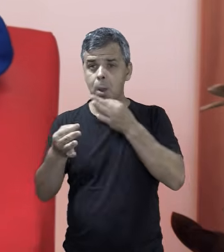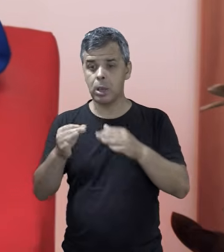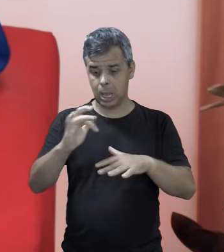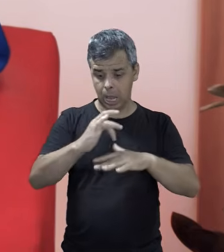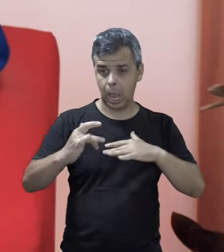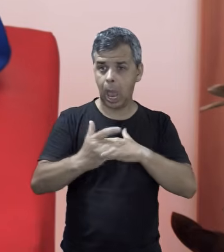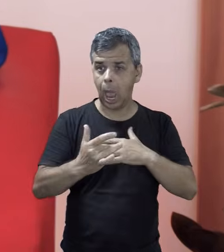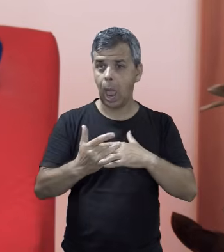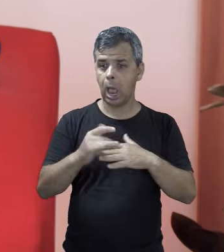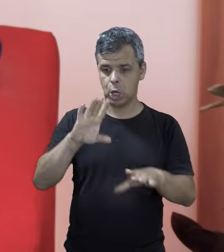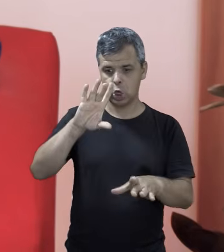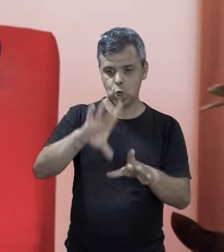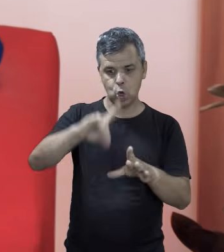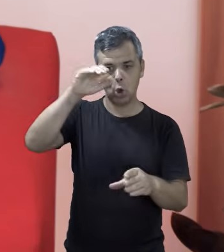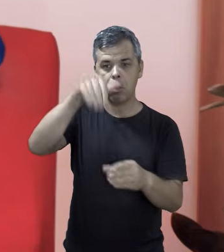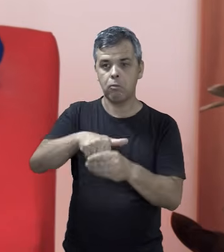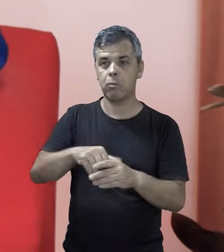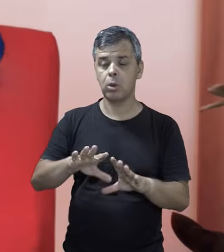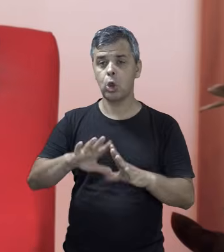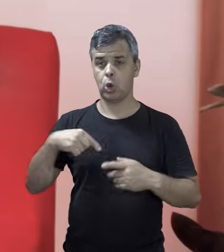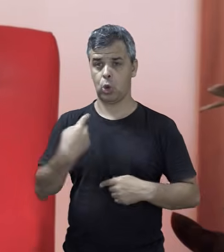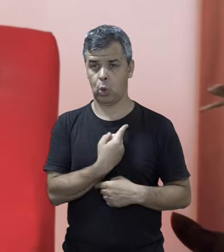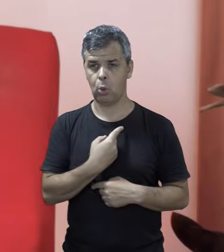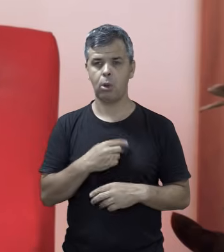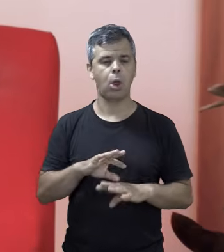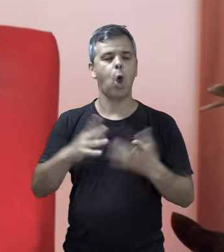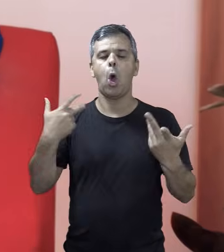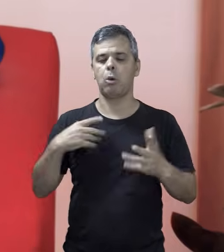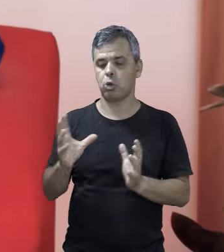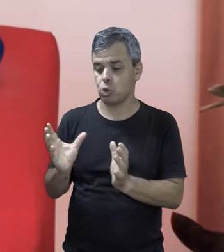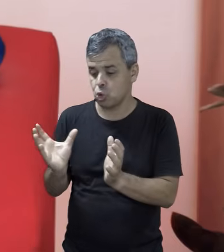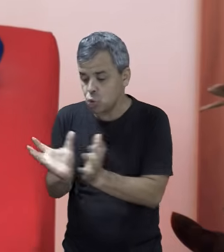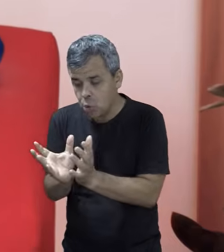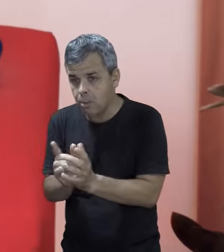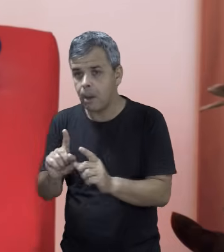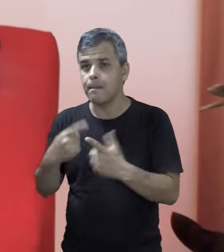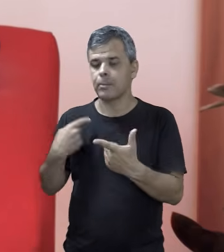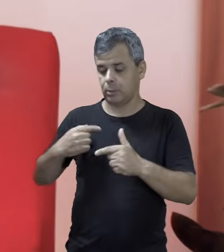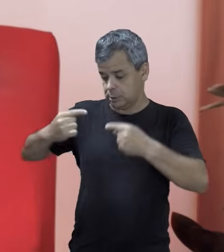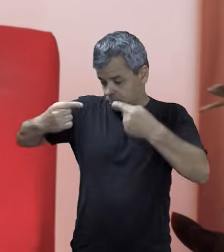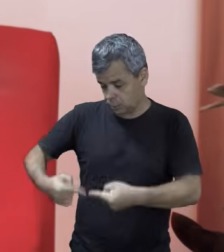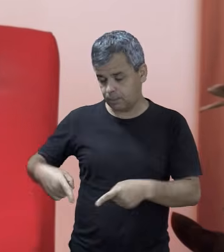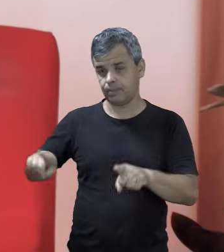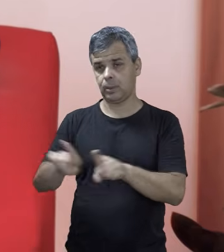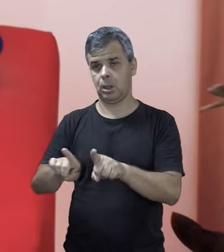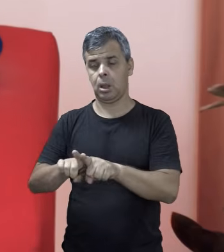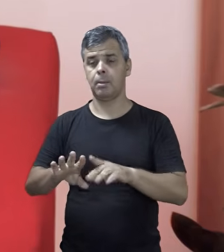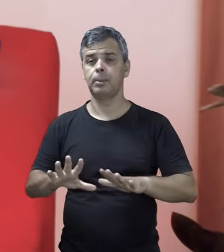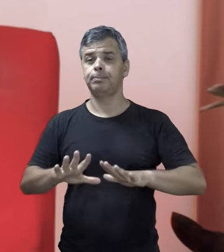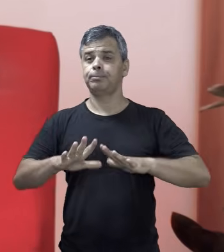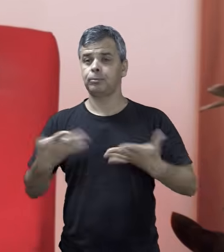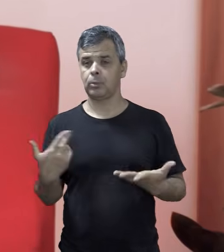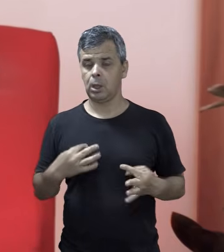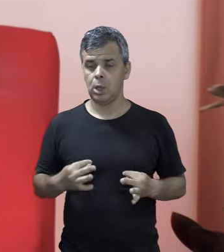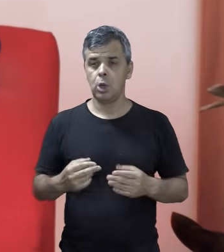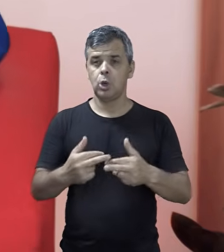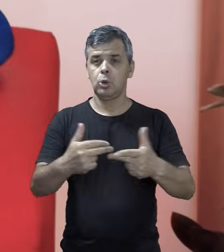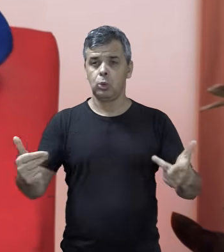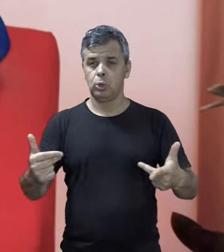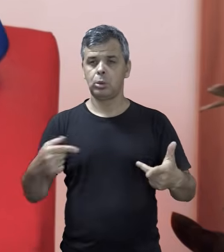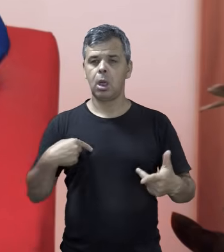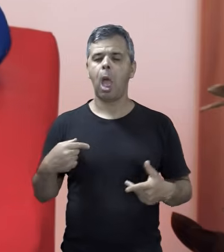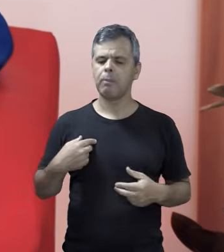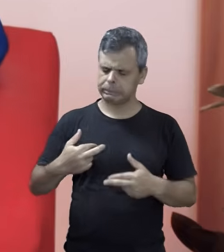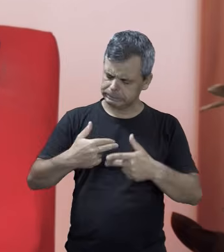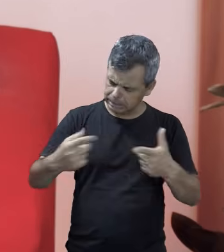social e é eleito. Então, a gente vive uma outra bolha que precisa ser disputada também. Sim. Então, isso tudo é